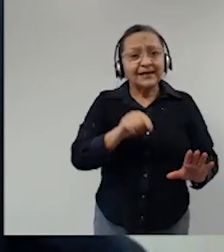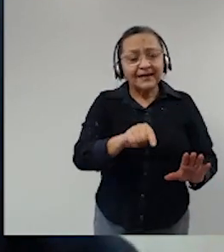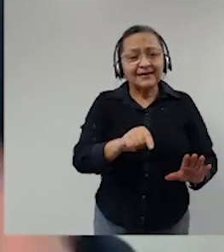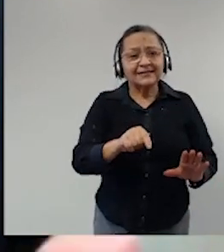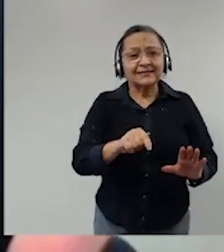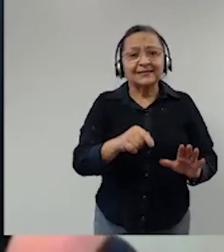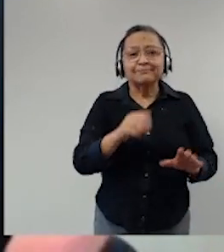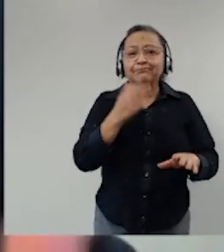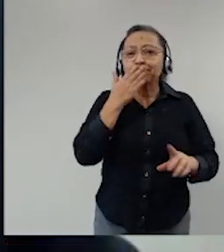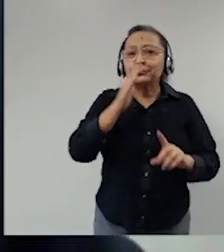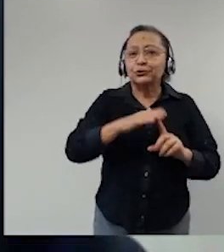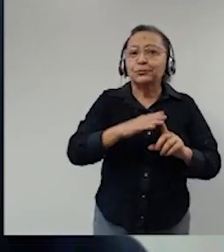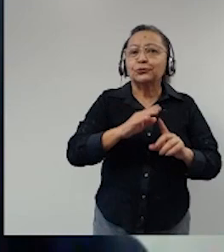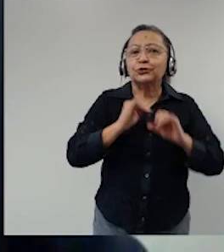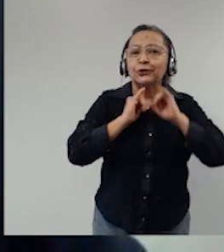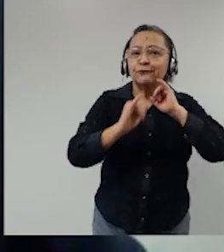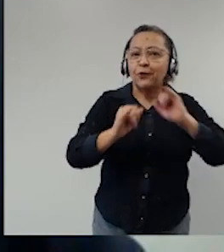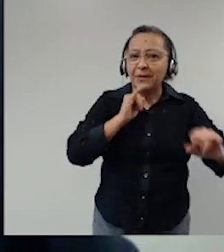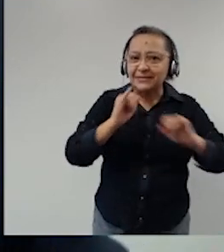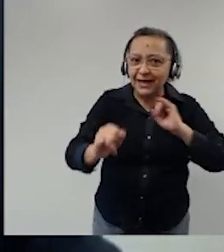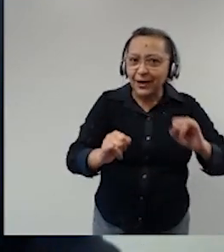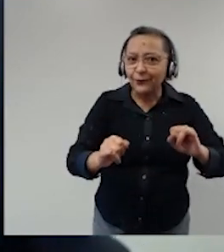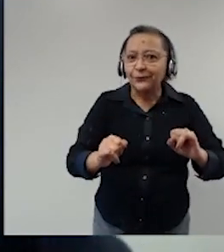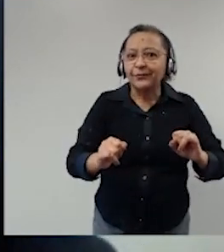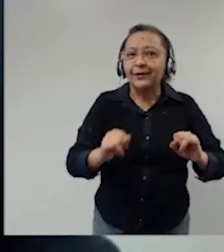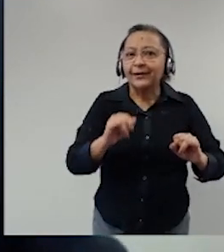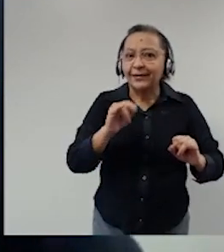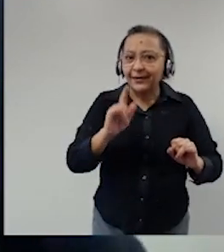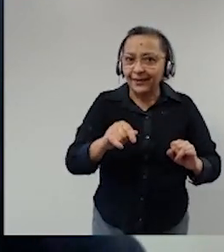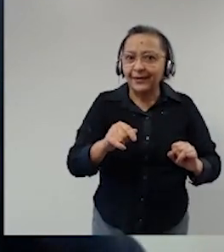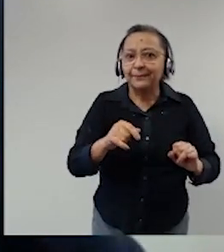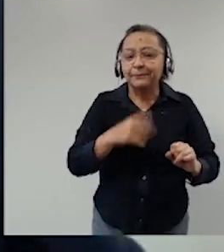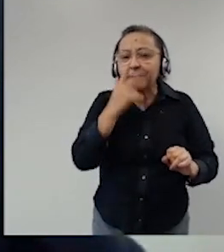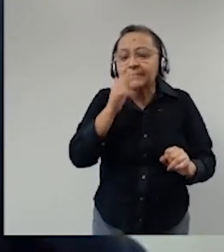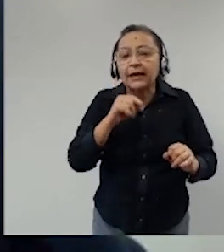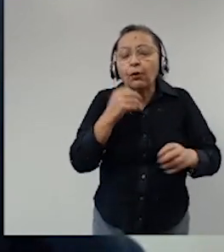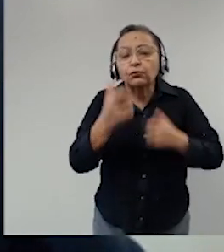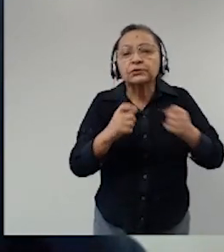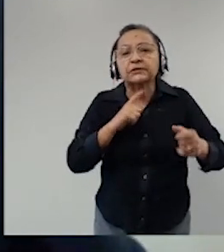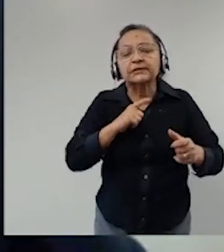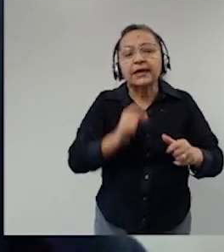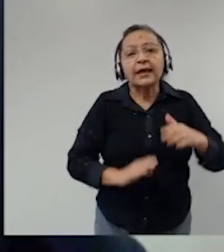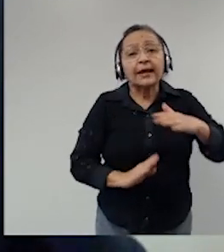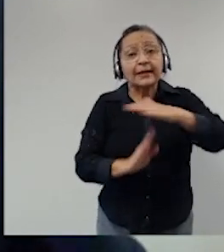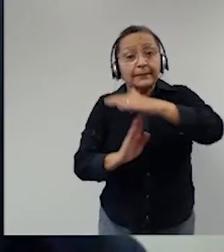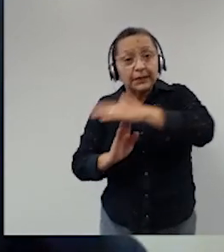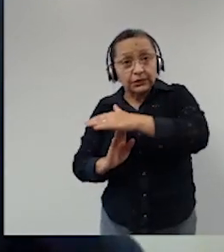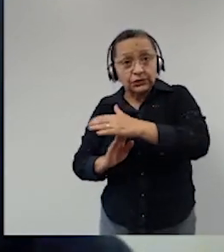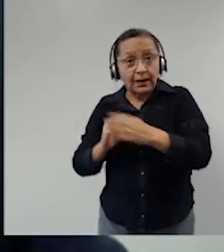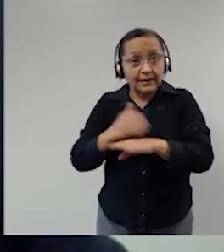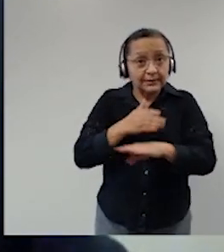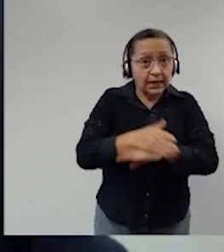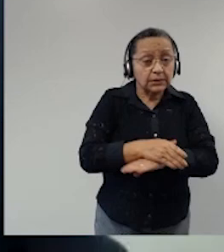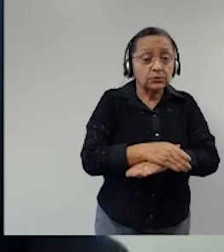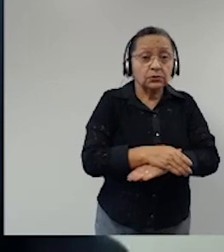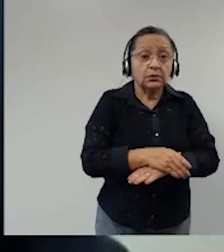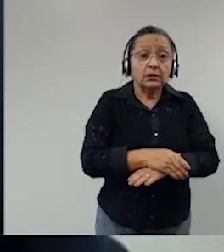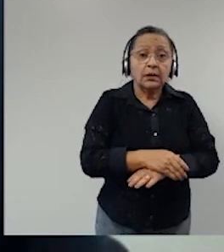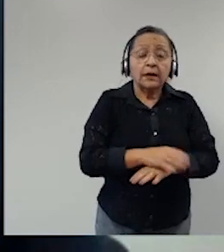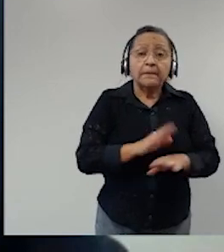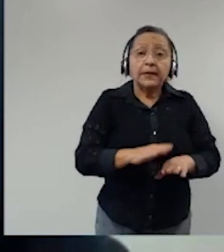atividade informativa, de que é elemento o acesso à informação, ela também é muito importante